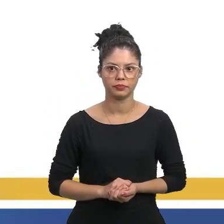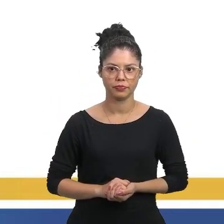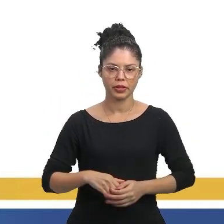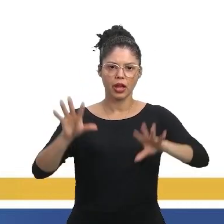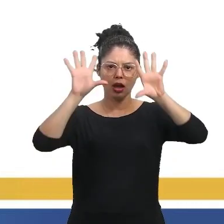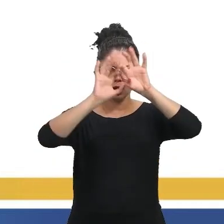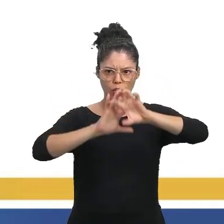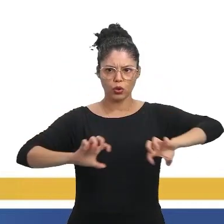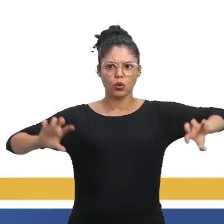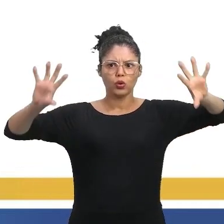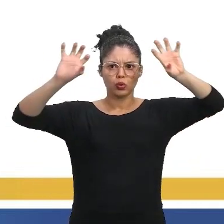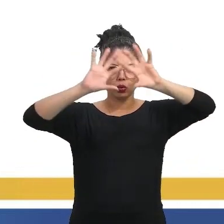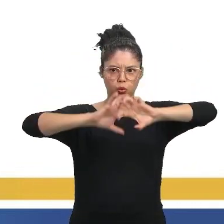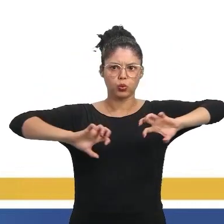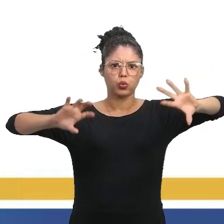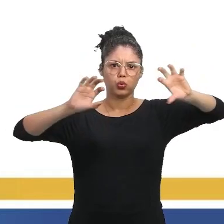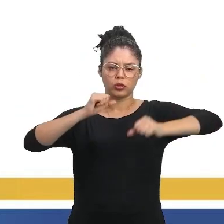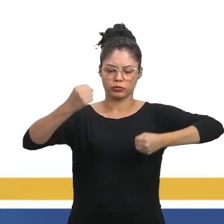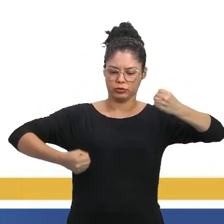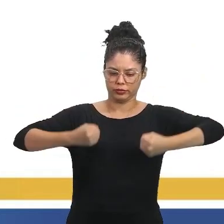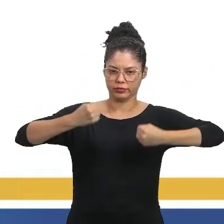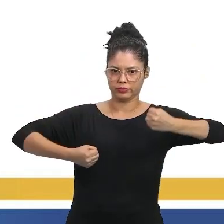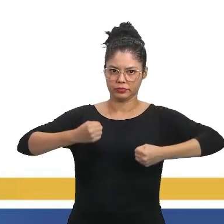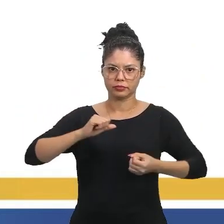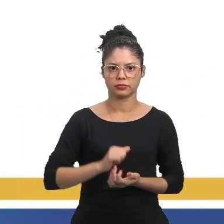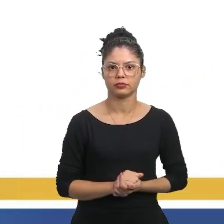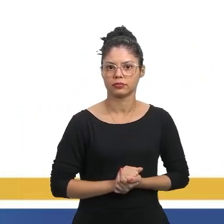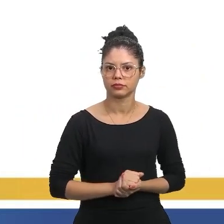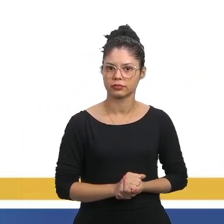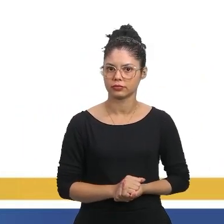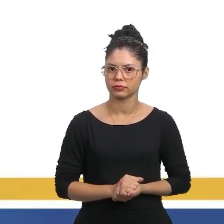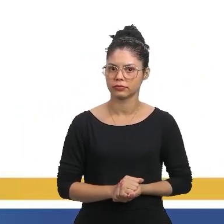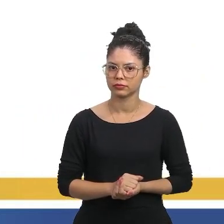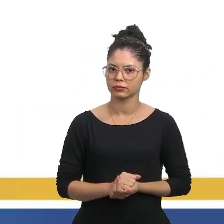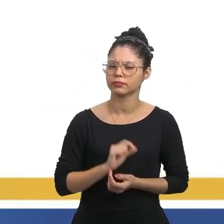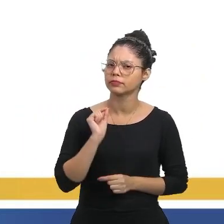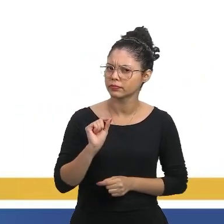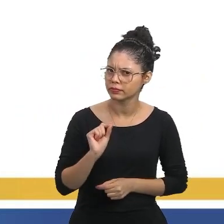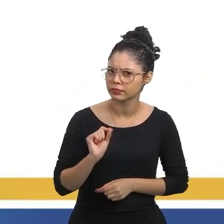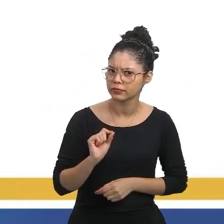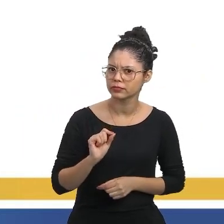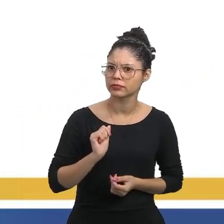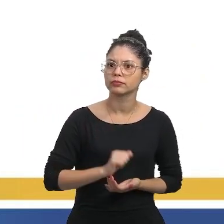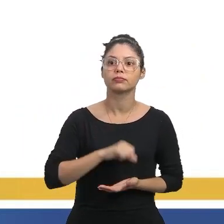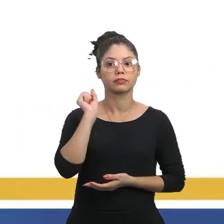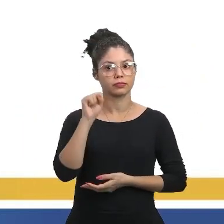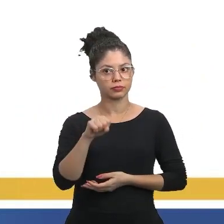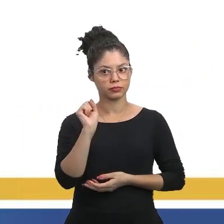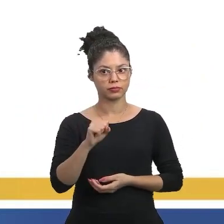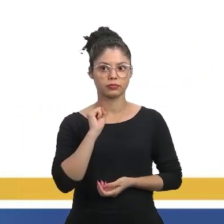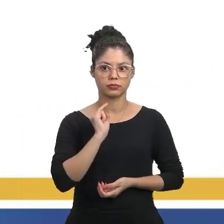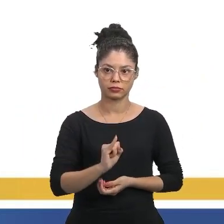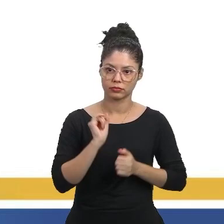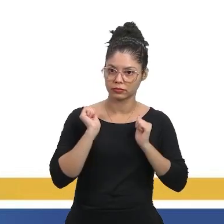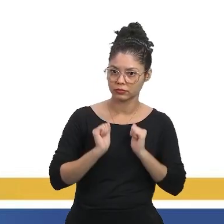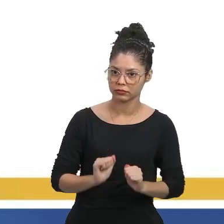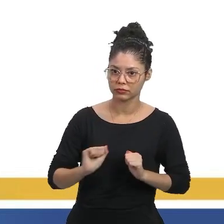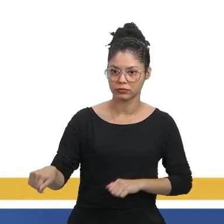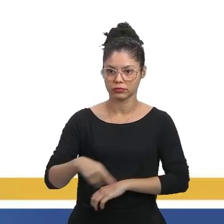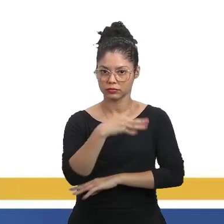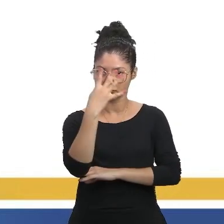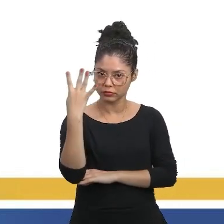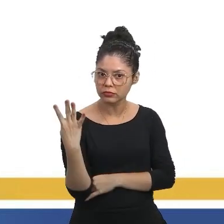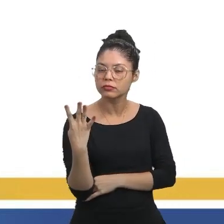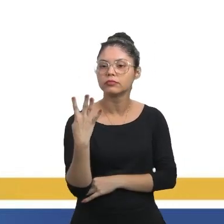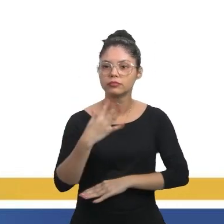fumaça aí que sai no escape de carros, será que é considerado matéria? A fumaça? Sim, você pode